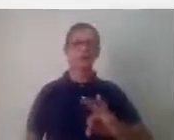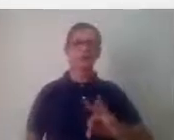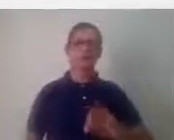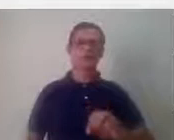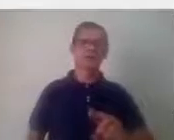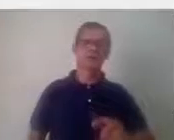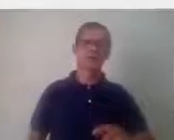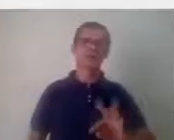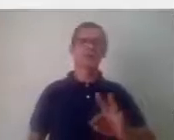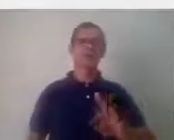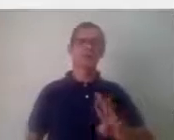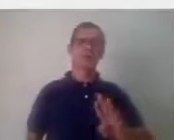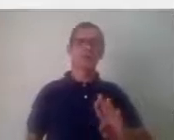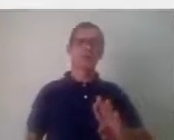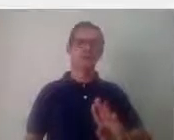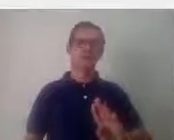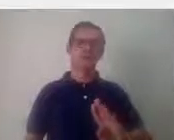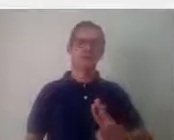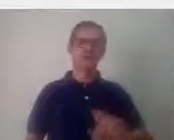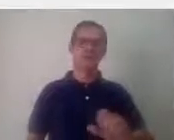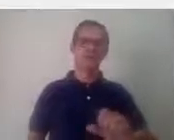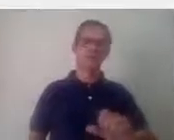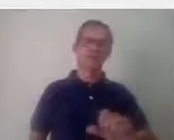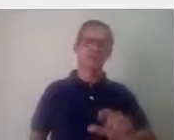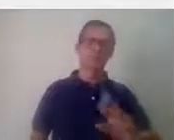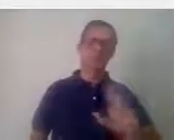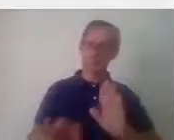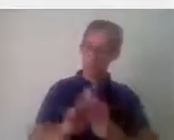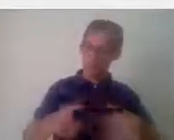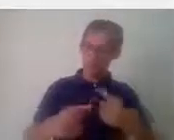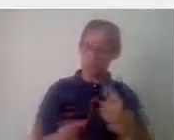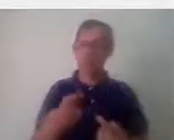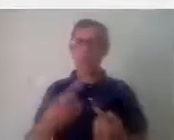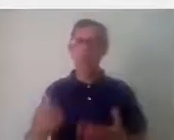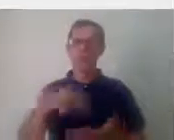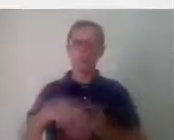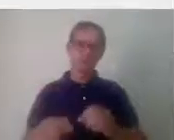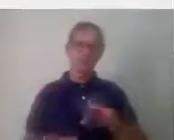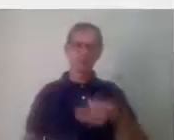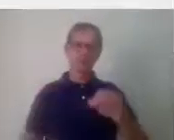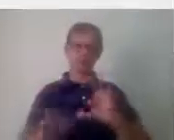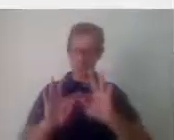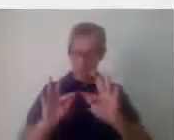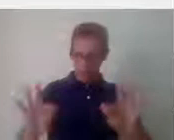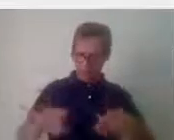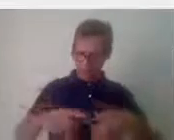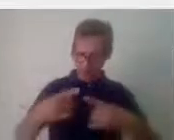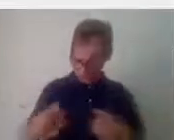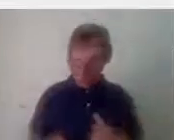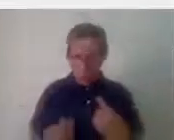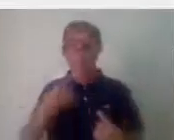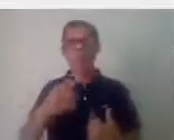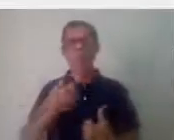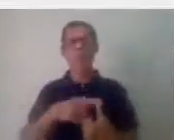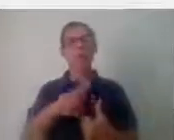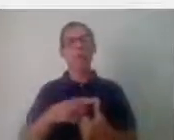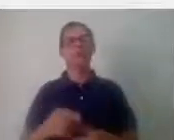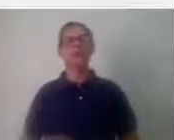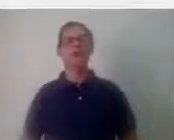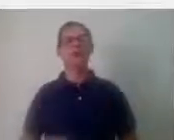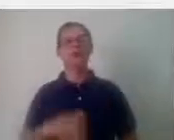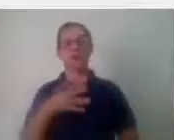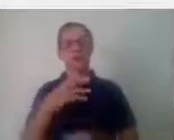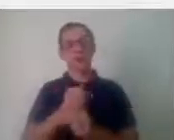por essa forma. Eu quero saber qual é o ponto ótimo dessa função. Qual que é o primeiro passo para